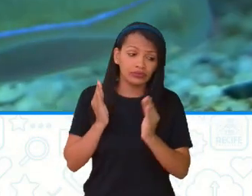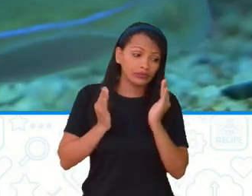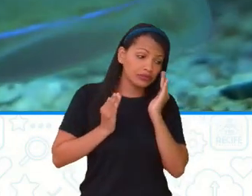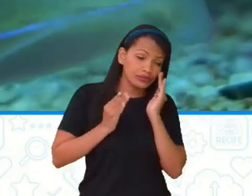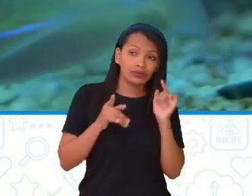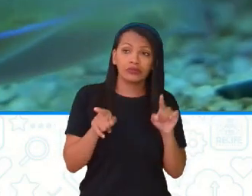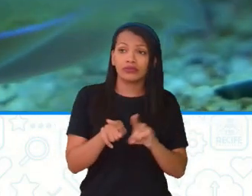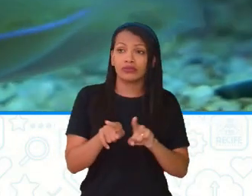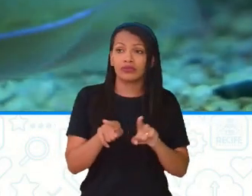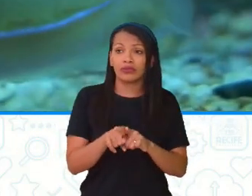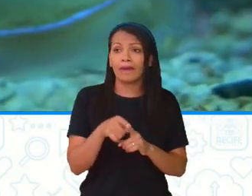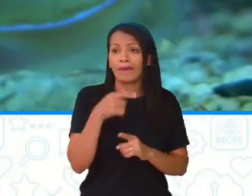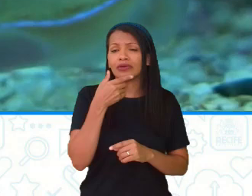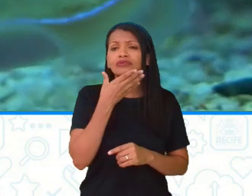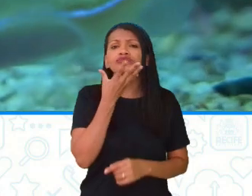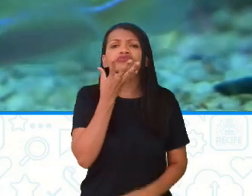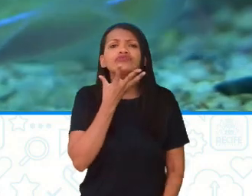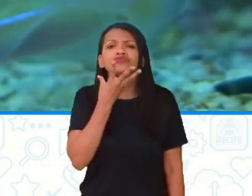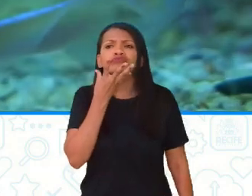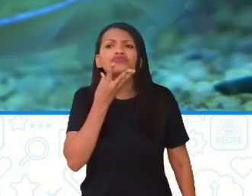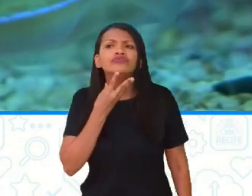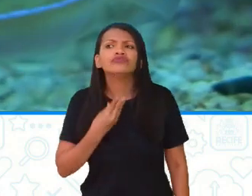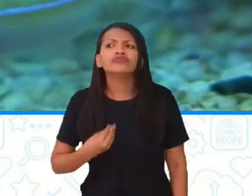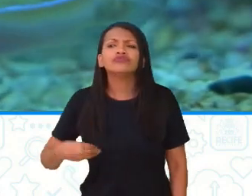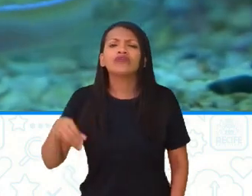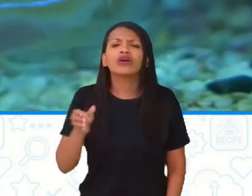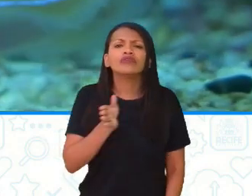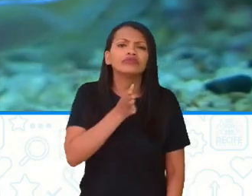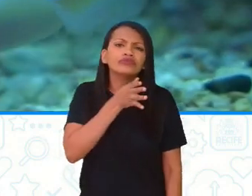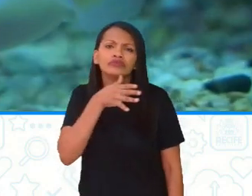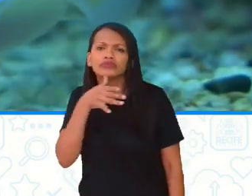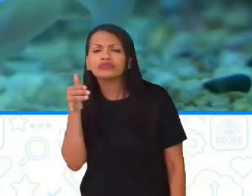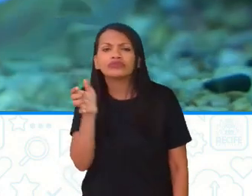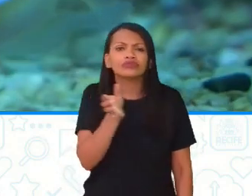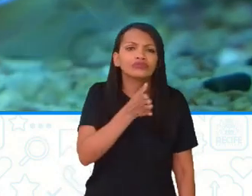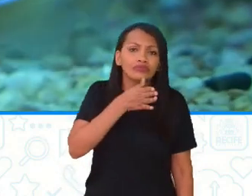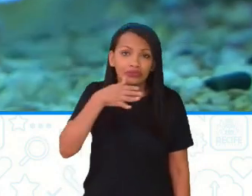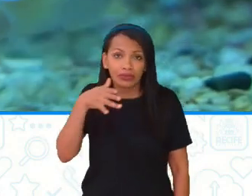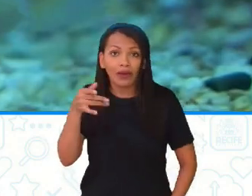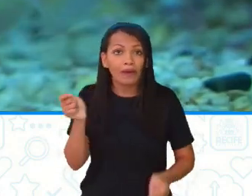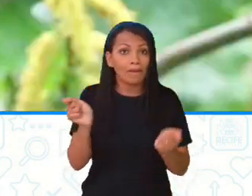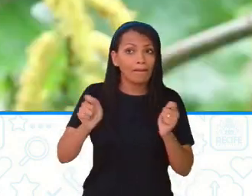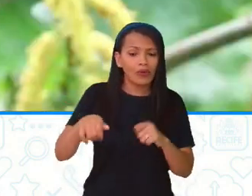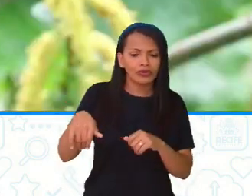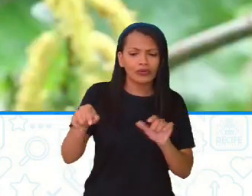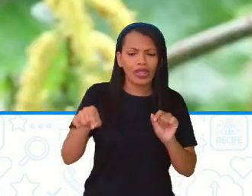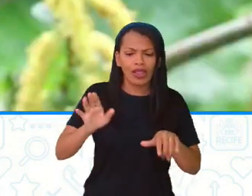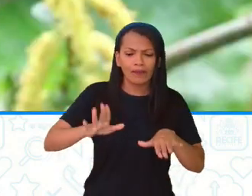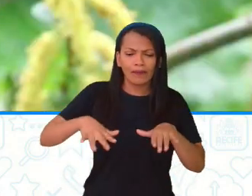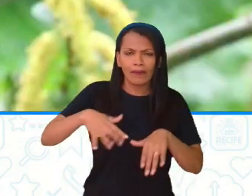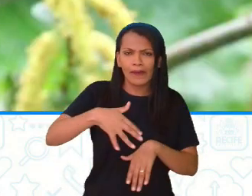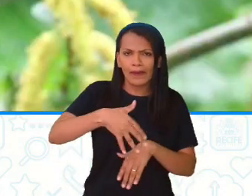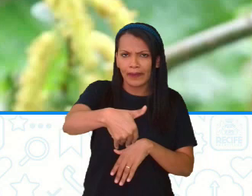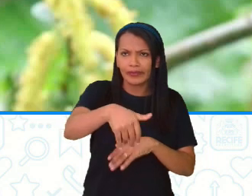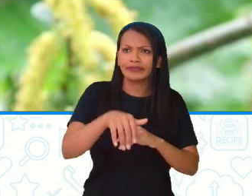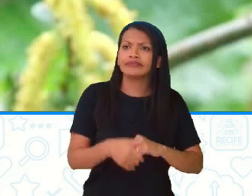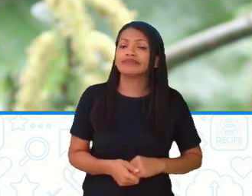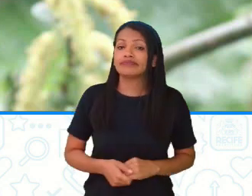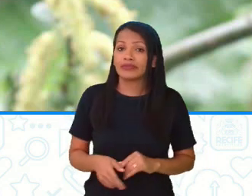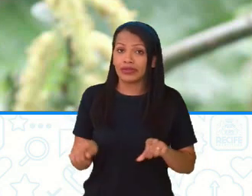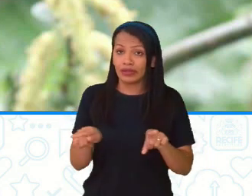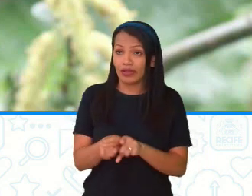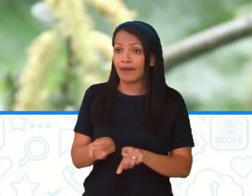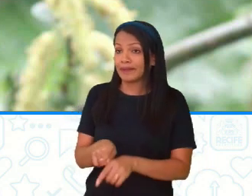Aqui, ó, como se fosse uma barbatana e ela fica, ó, movimentando essa barbatana para poder se locomover. Também